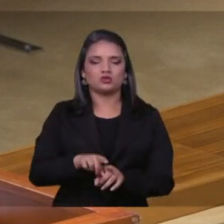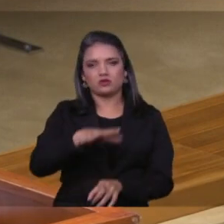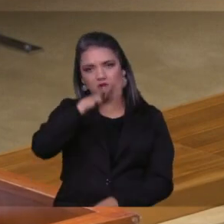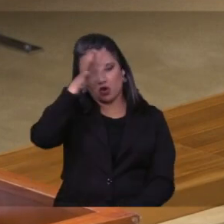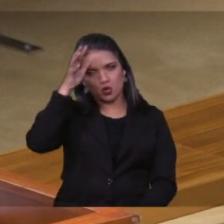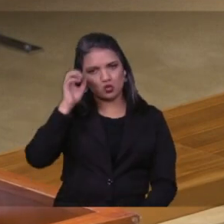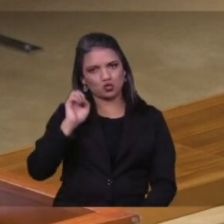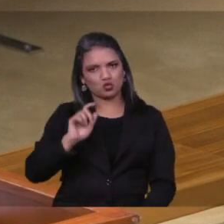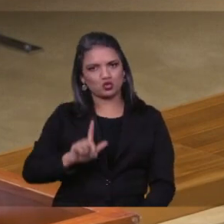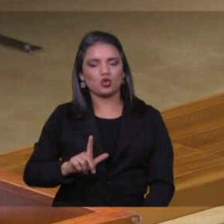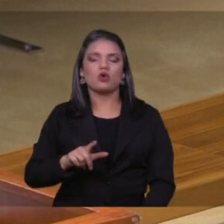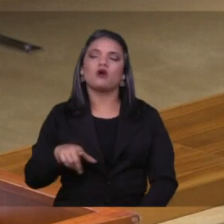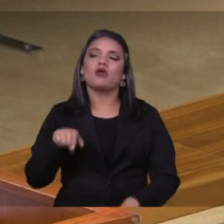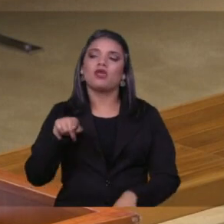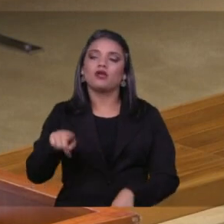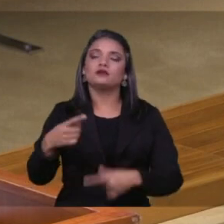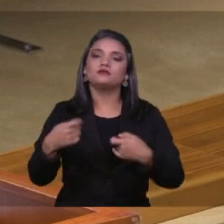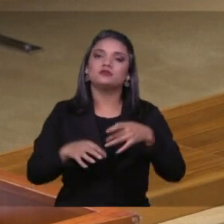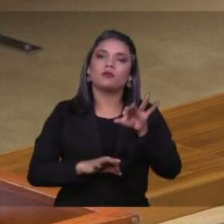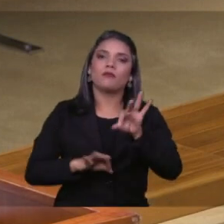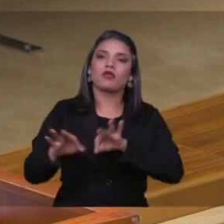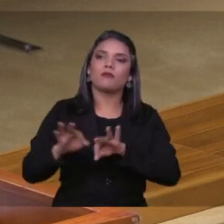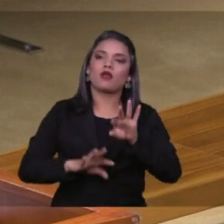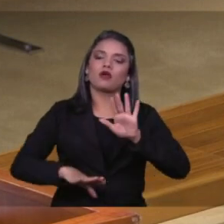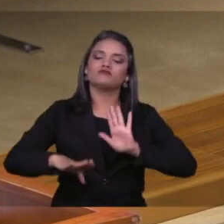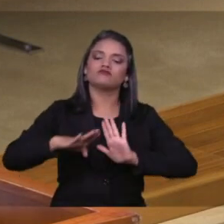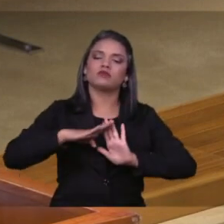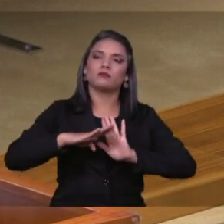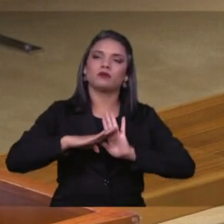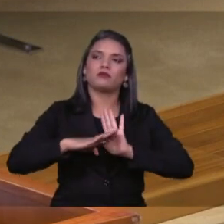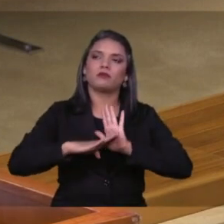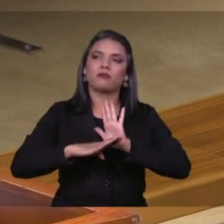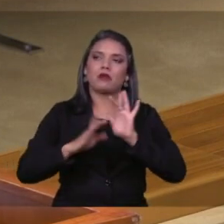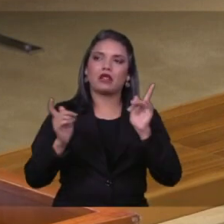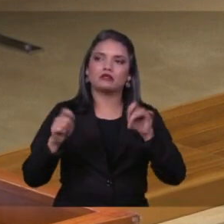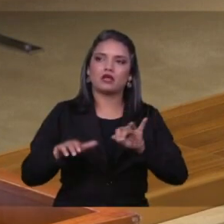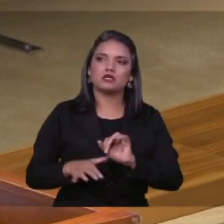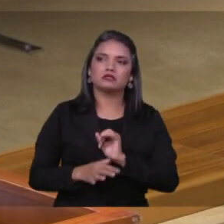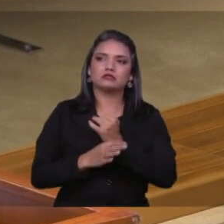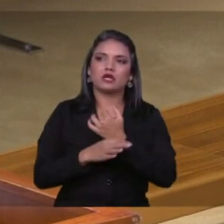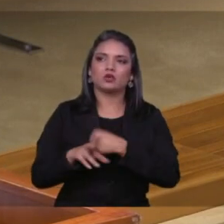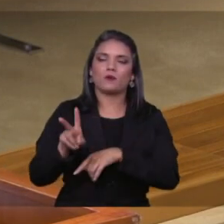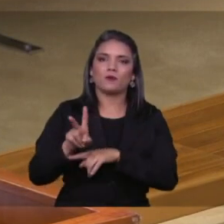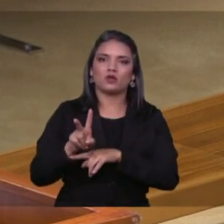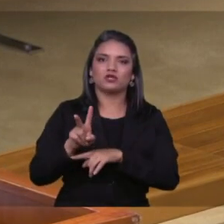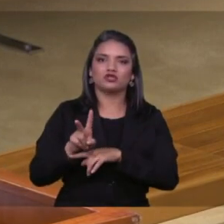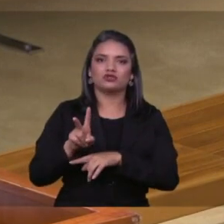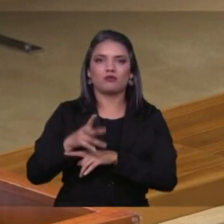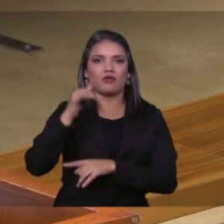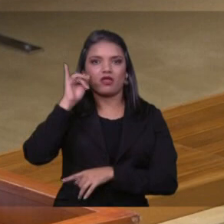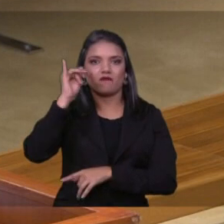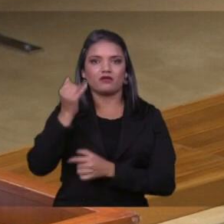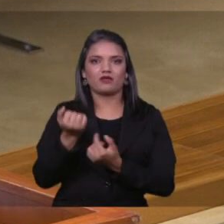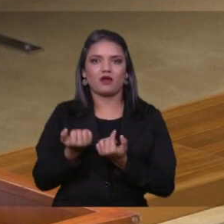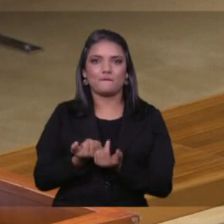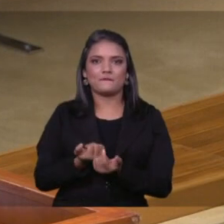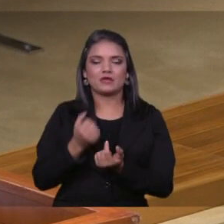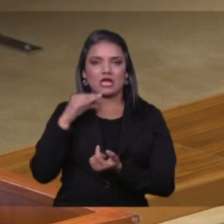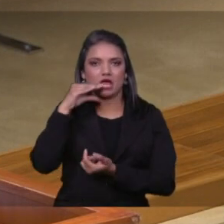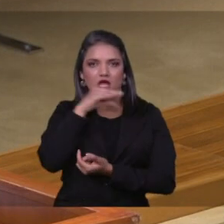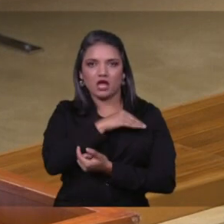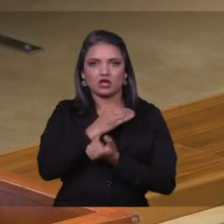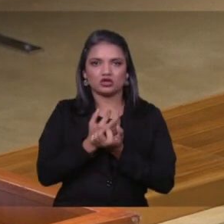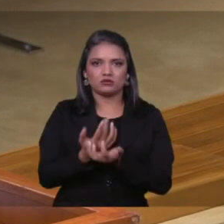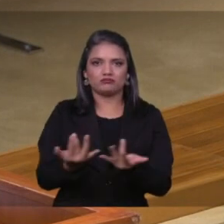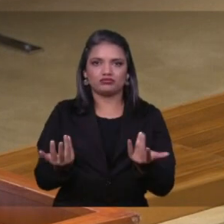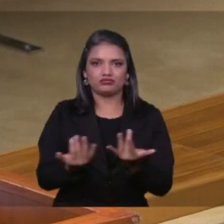para que eles apresentem planos consistentes e implementem medidas para impedir a repetição dos incêndios de 2020. A